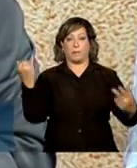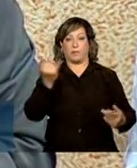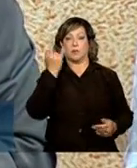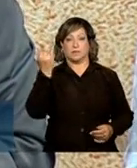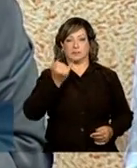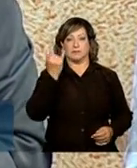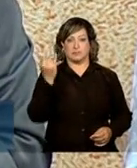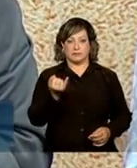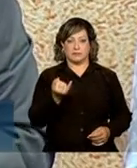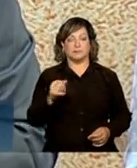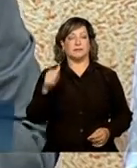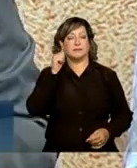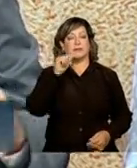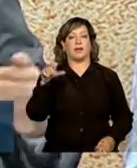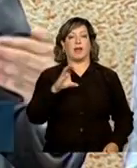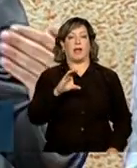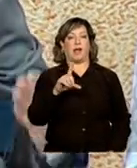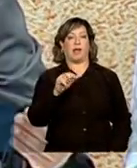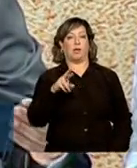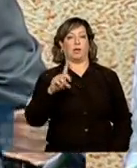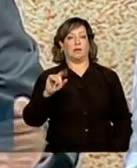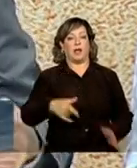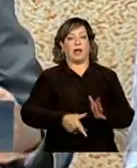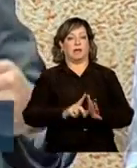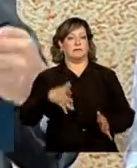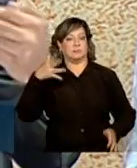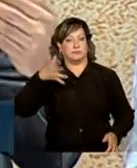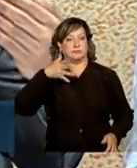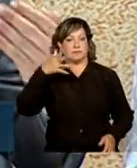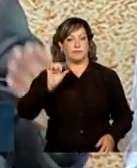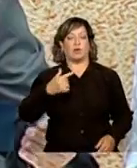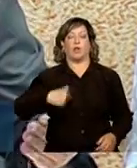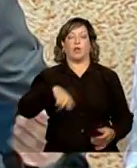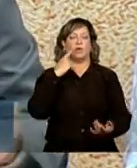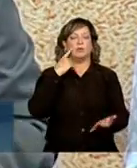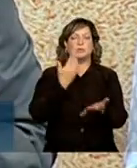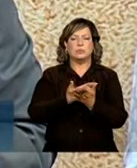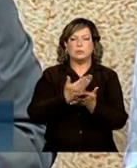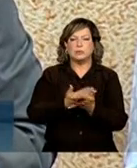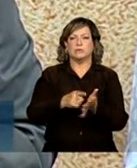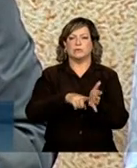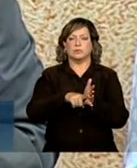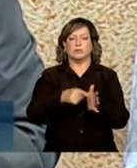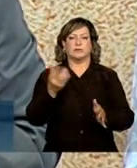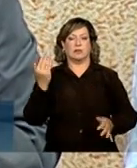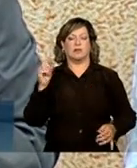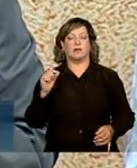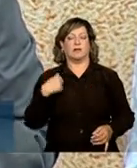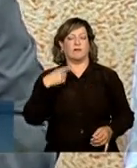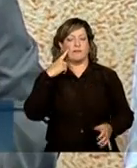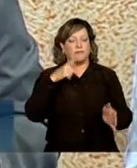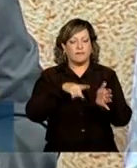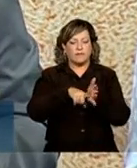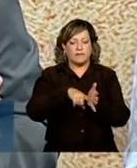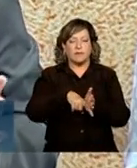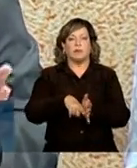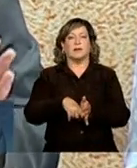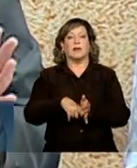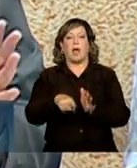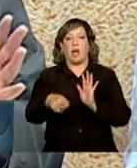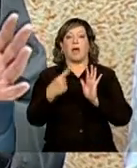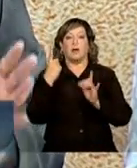frisado pela Cláudia os nossos estudos recentes com revisão técnica que nós fizemos mostra